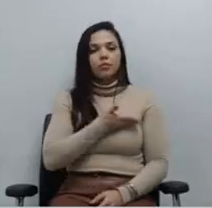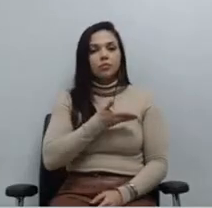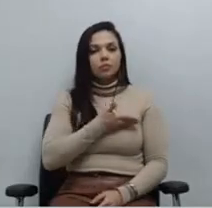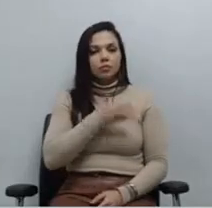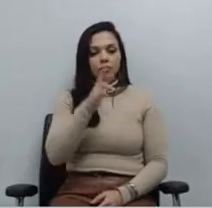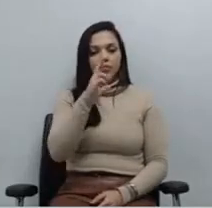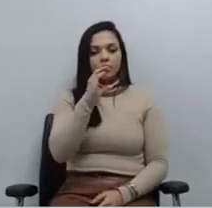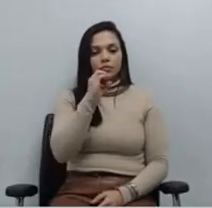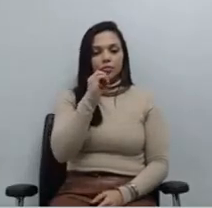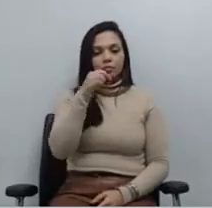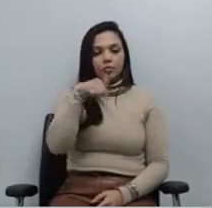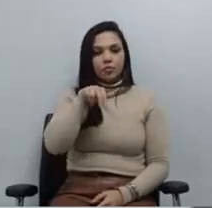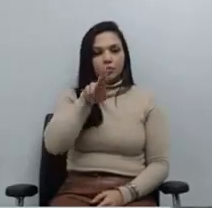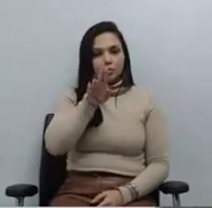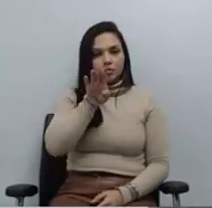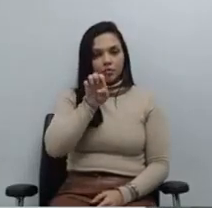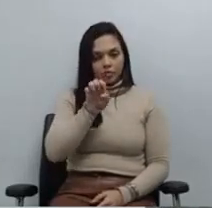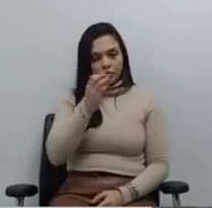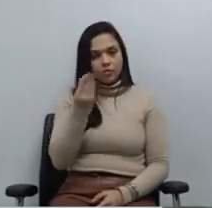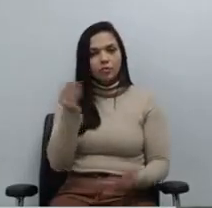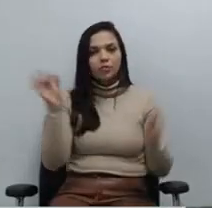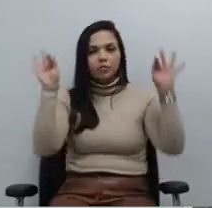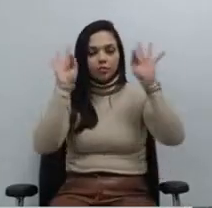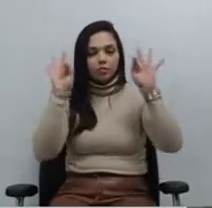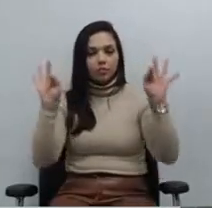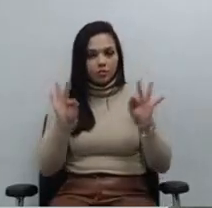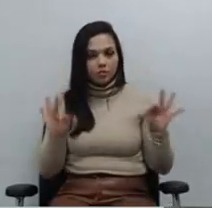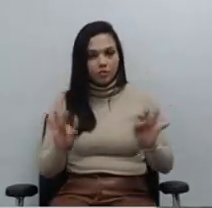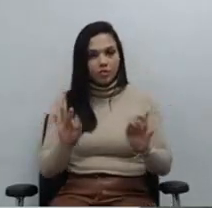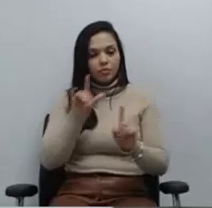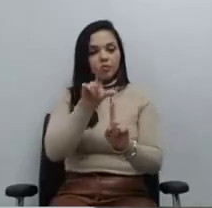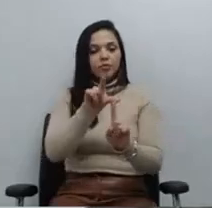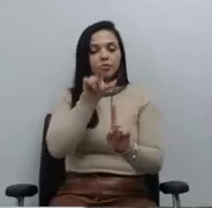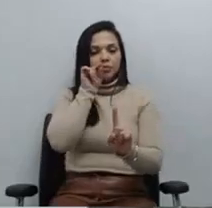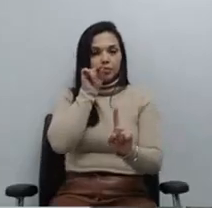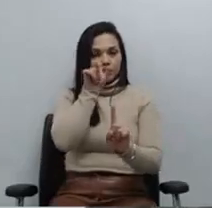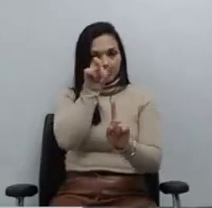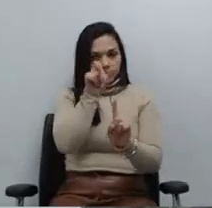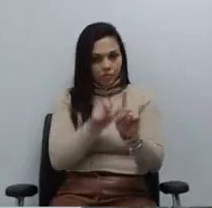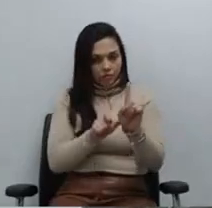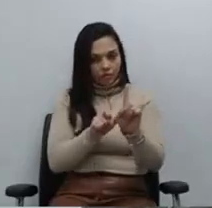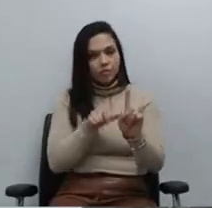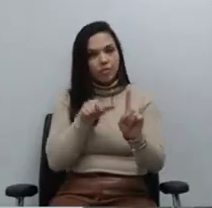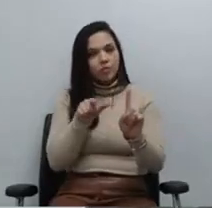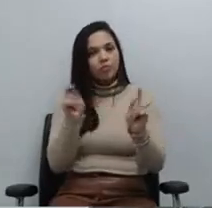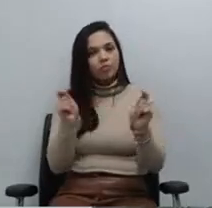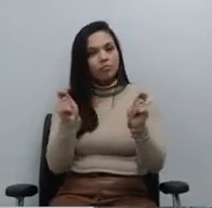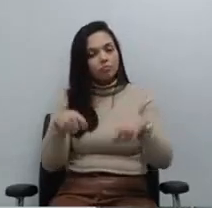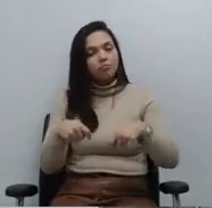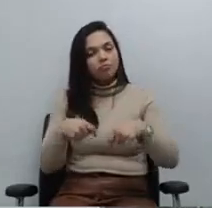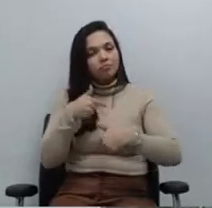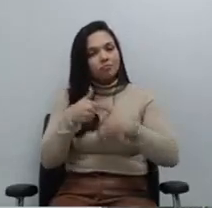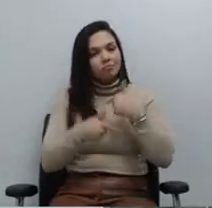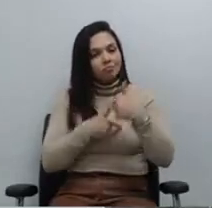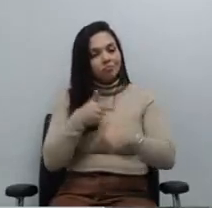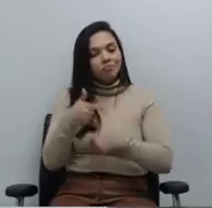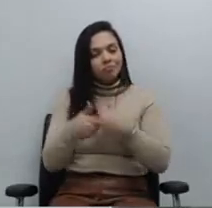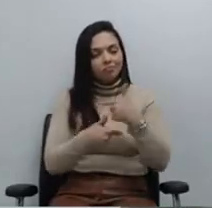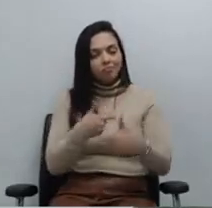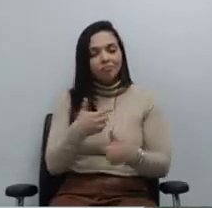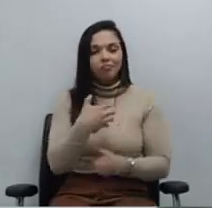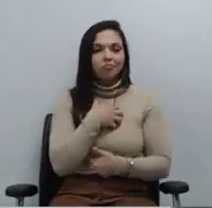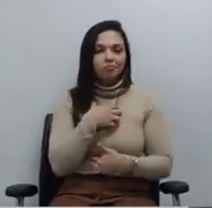nomeação e dizer que estou muito contente com a sua escolha, que ele possa exercer esta função de forma